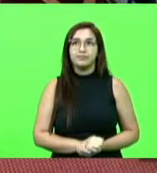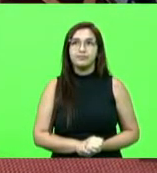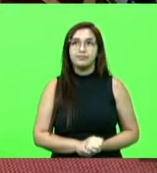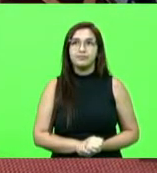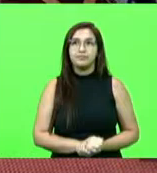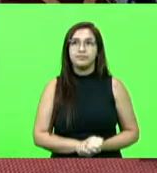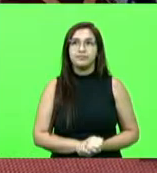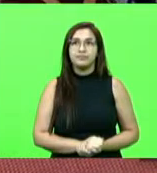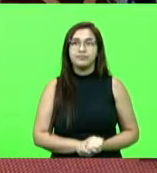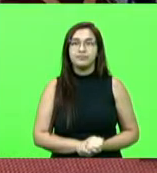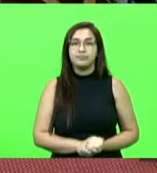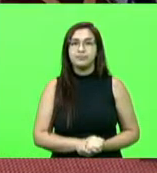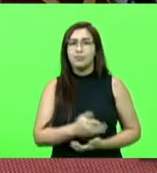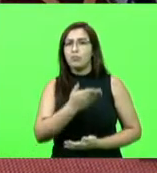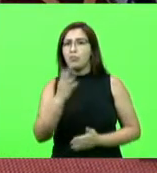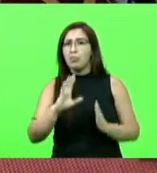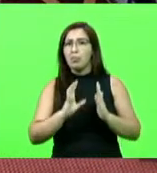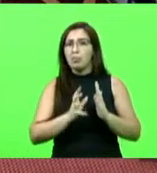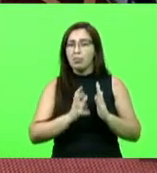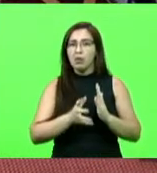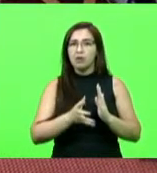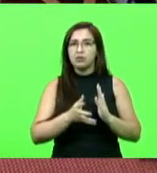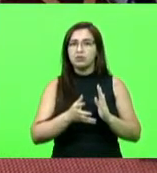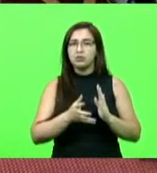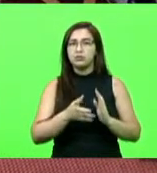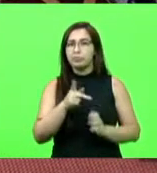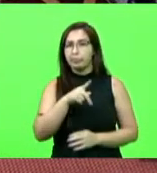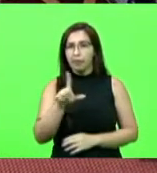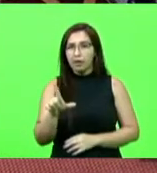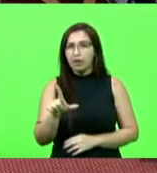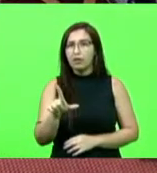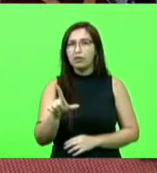Mais algum partido que ainda... PL também,